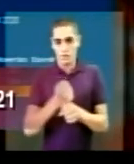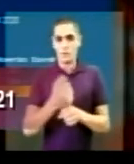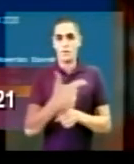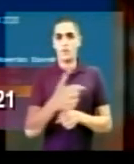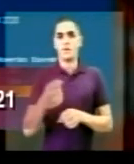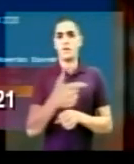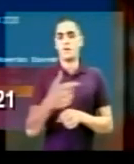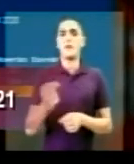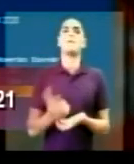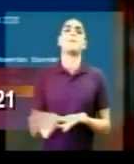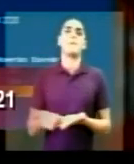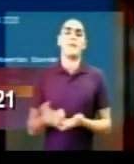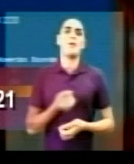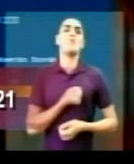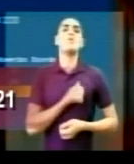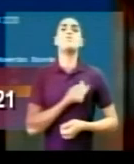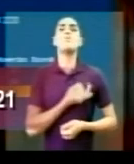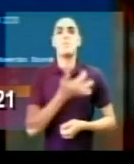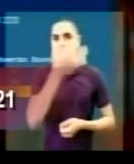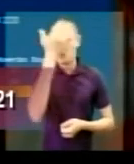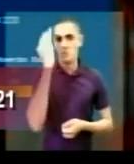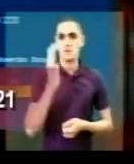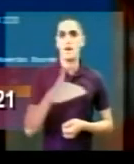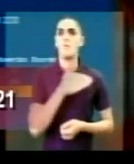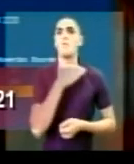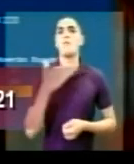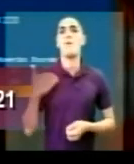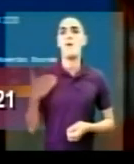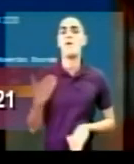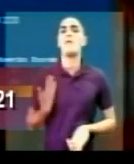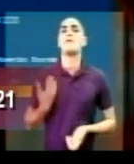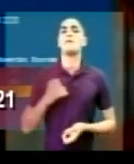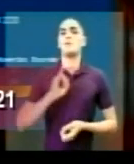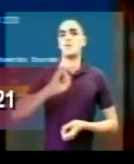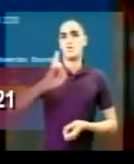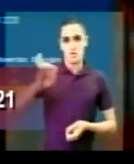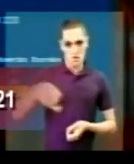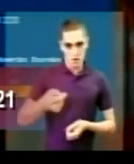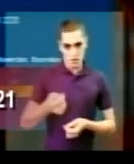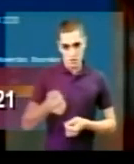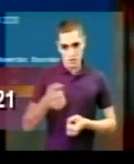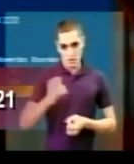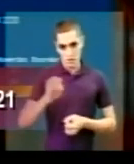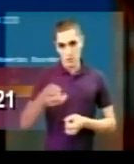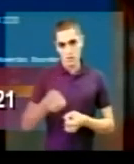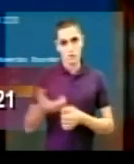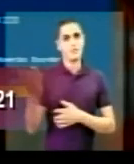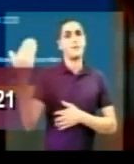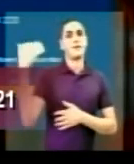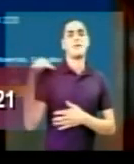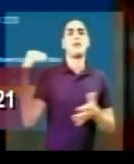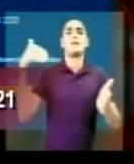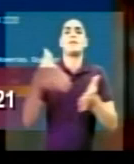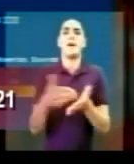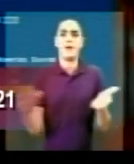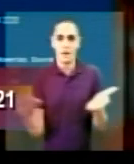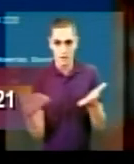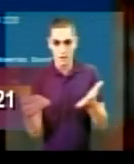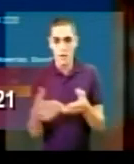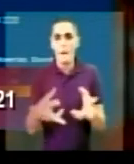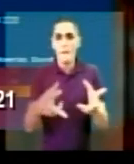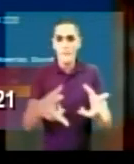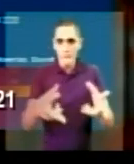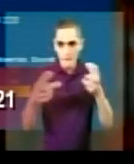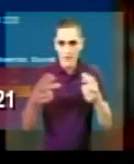ocorreram aqui no município de janeiro a dezembro do ano de 2020. Vocês podem ver que deu 1.092 óbitos a mais do que a